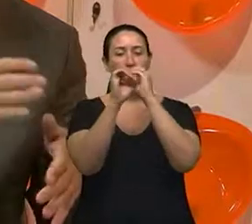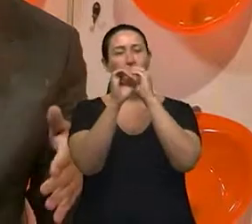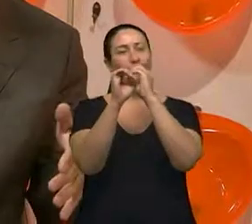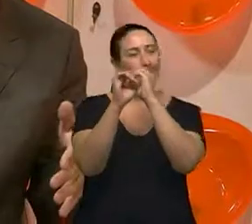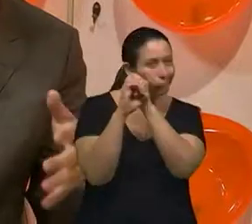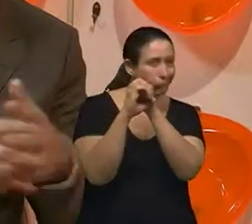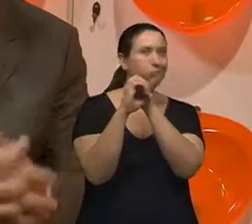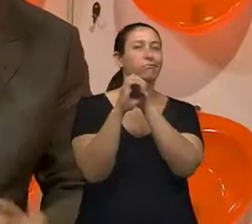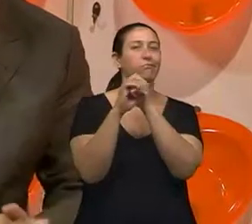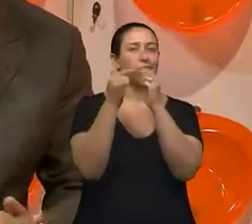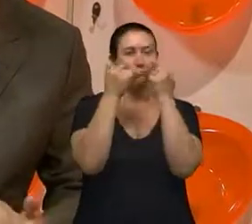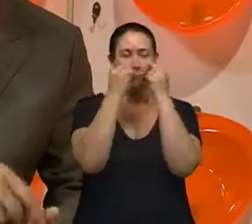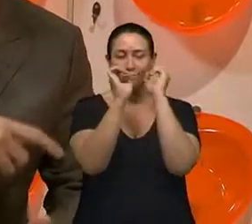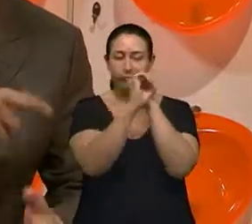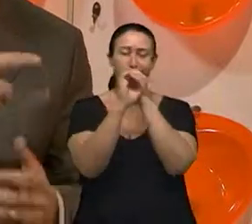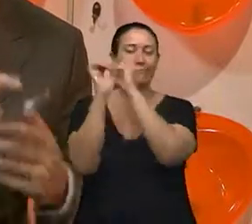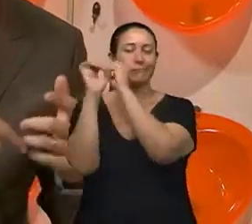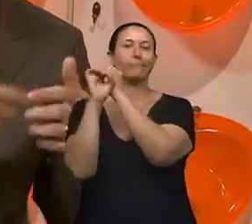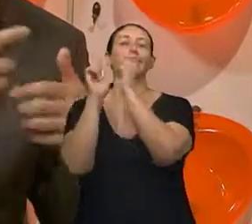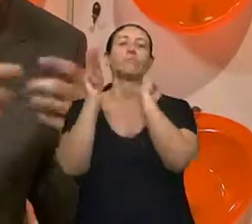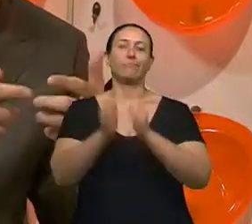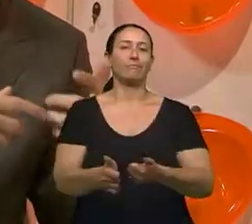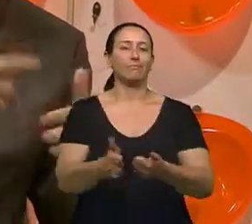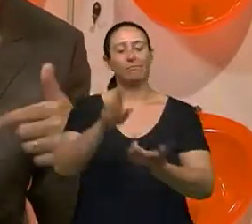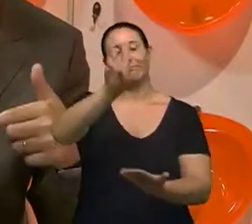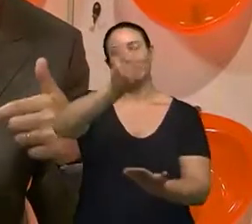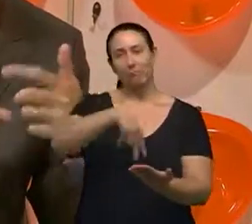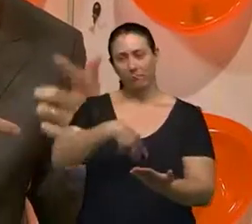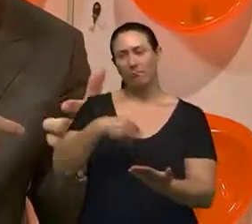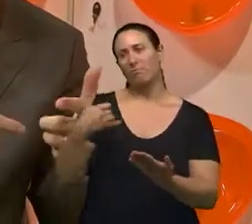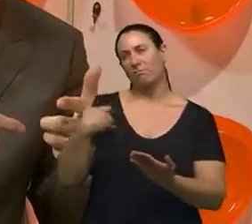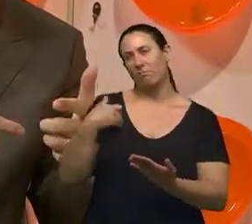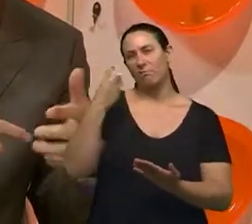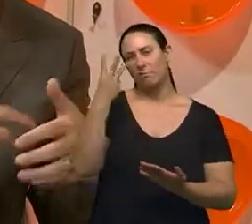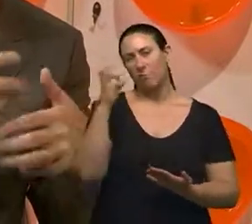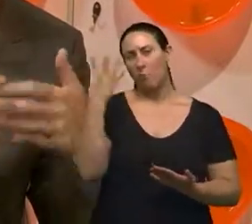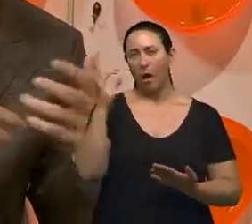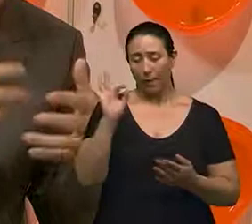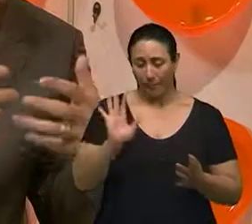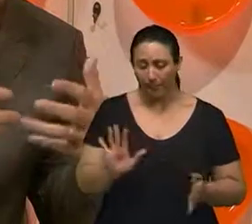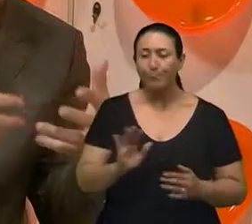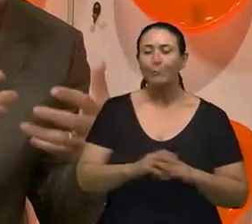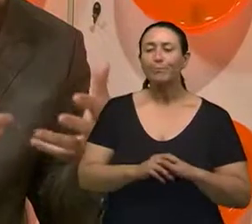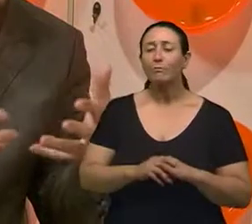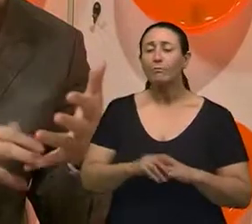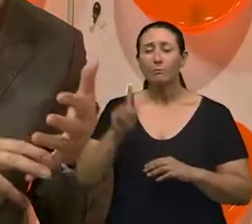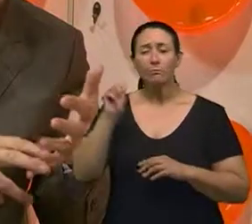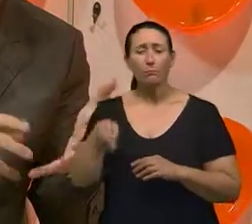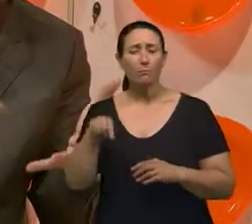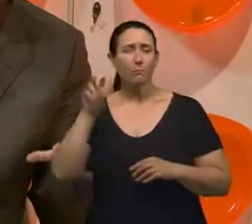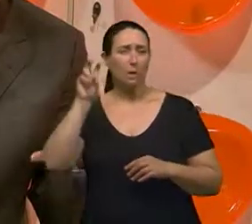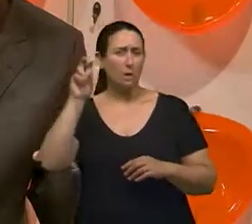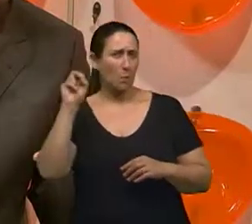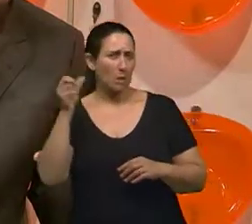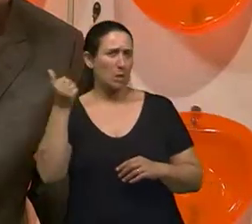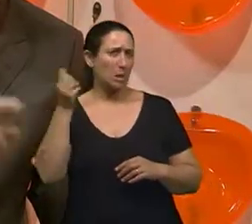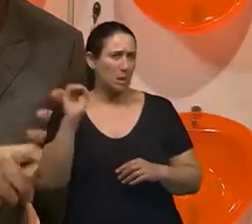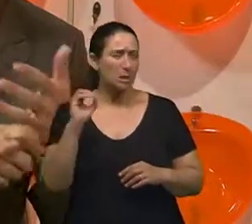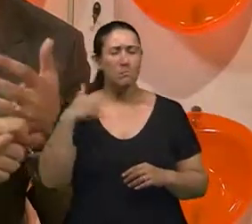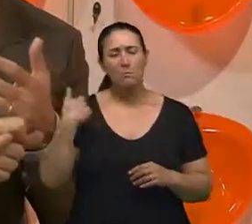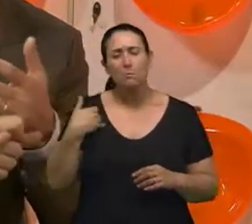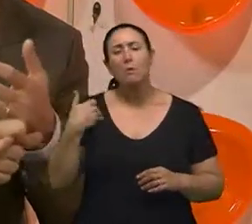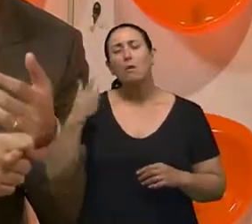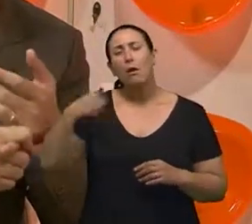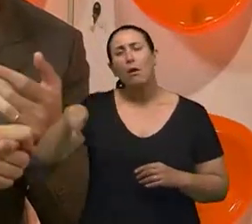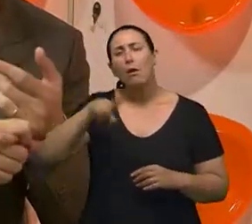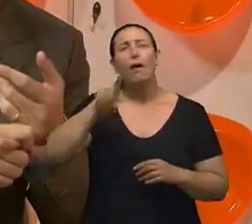dos 40 anos em diante. Okay. A partir dessa idade, 50, 60 anos, se deve proteger os olhos, como foi falado,